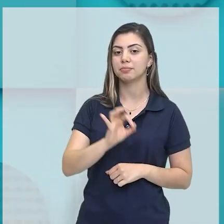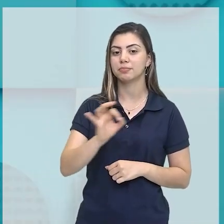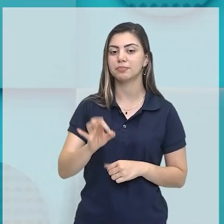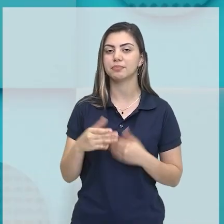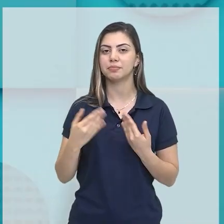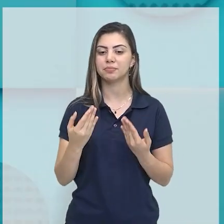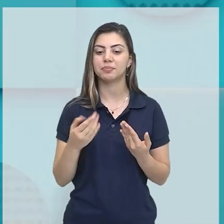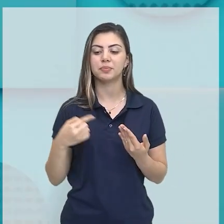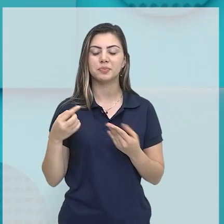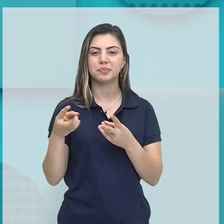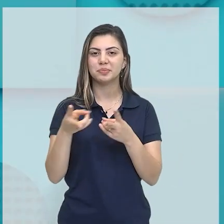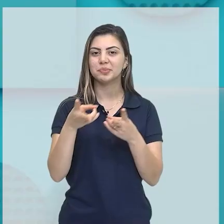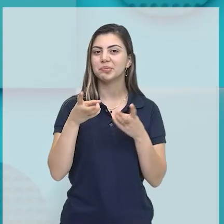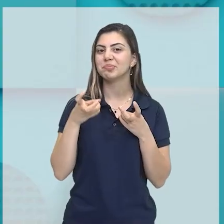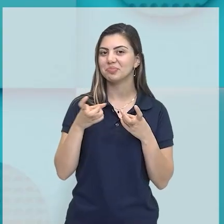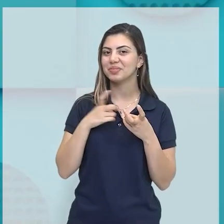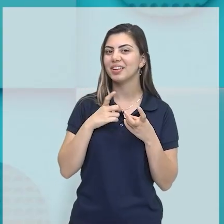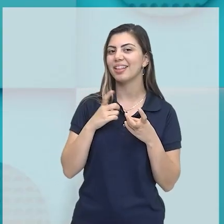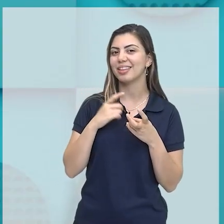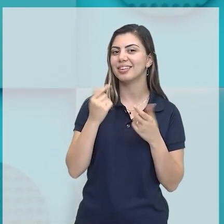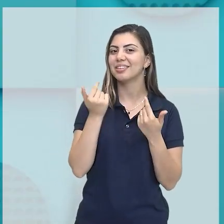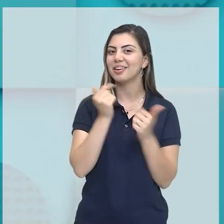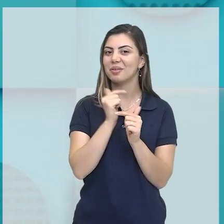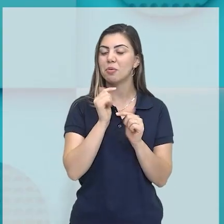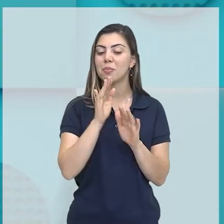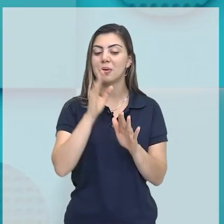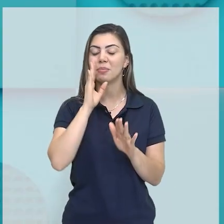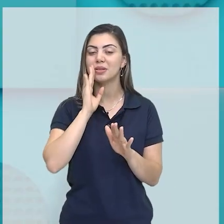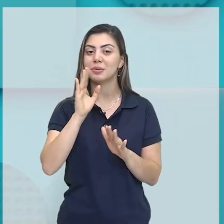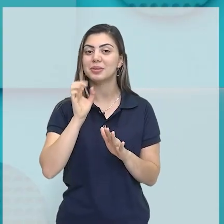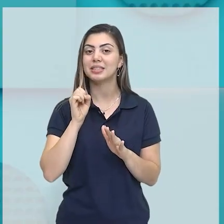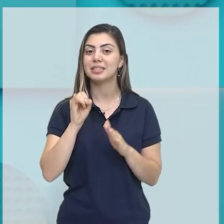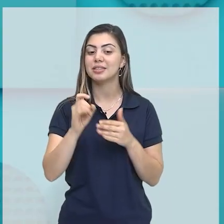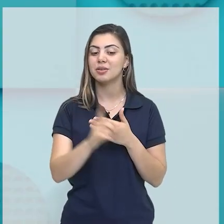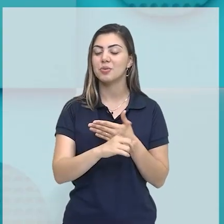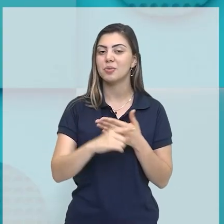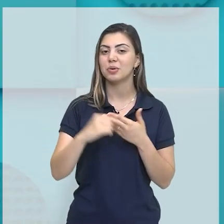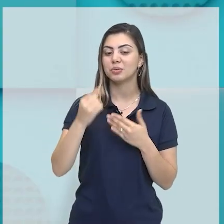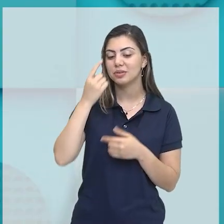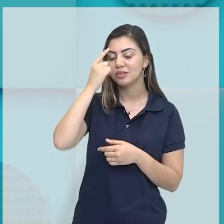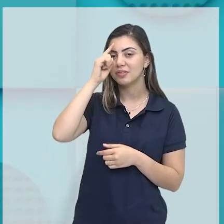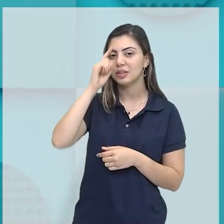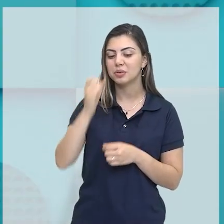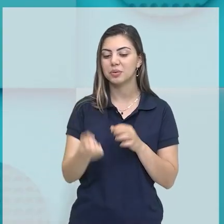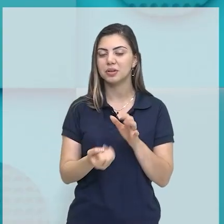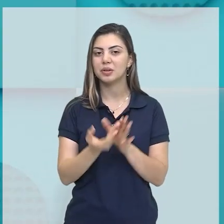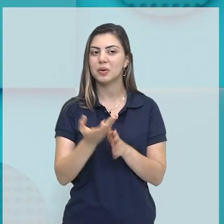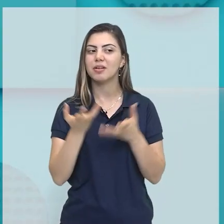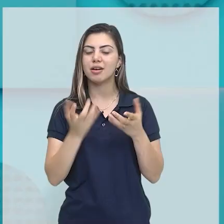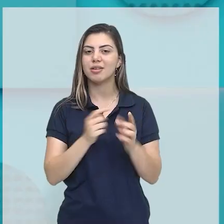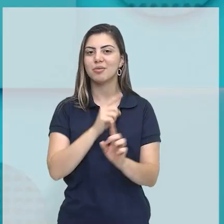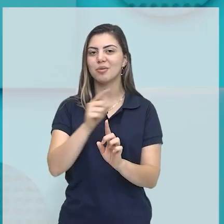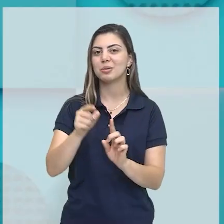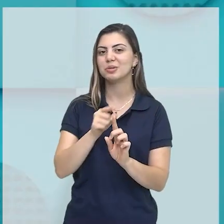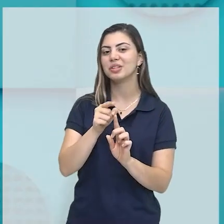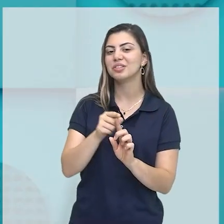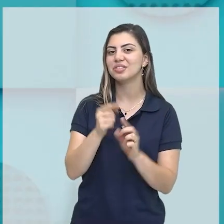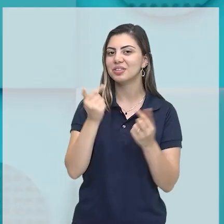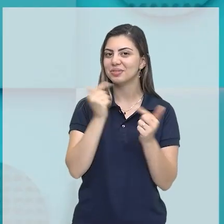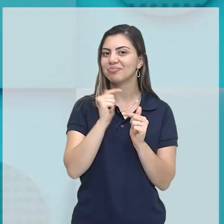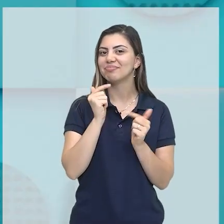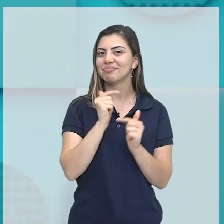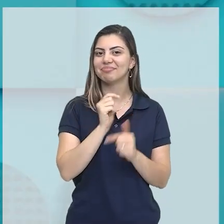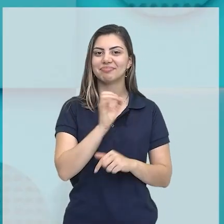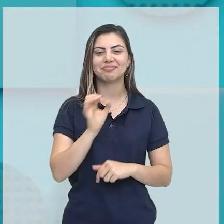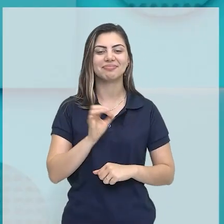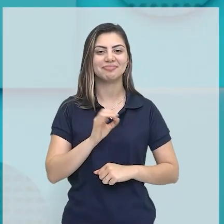nós conseguimos extrair o humor, né? Principalmente se o autor do meme teve a intenção, né, de criar o humor nas